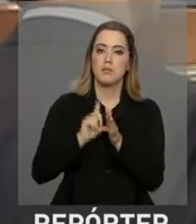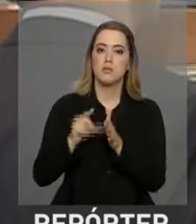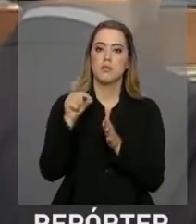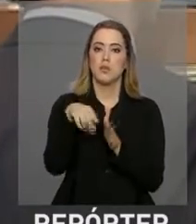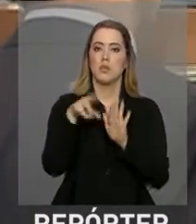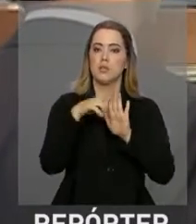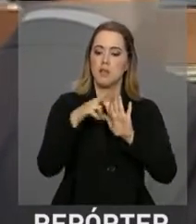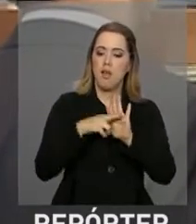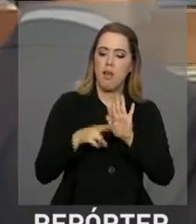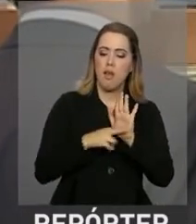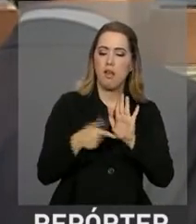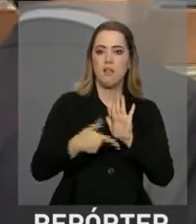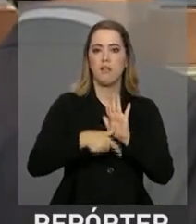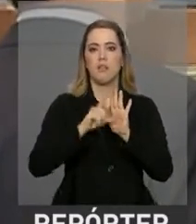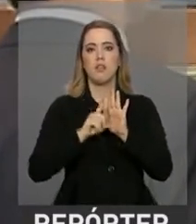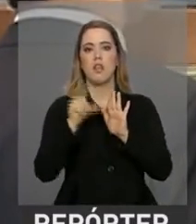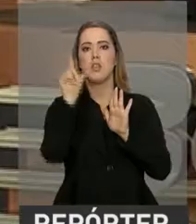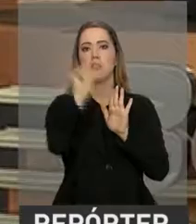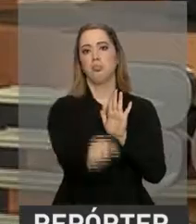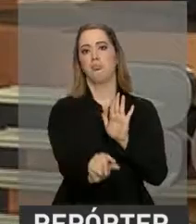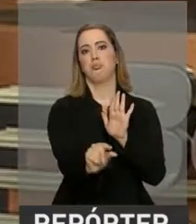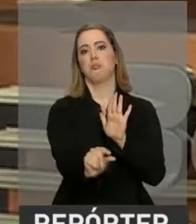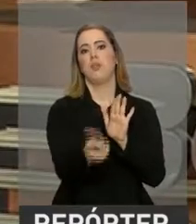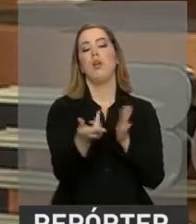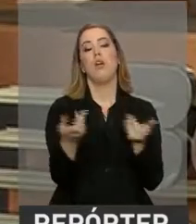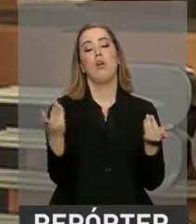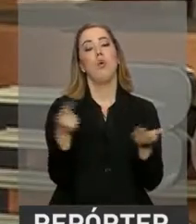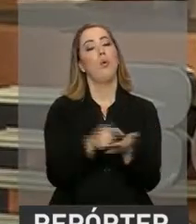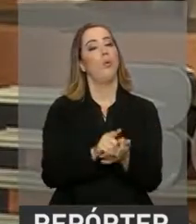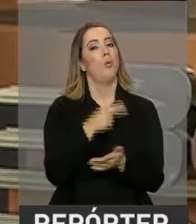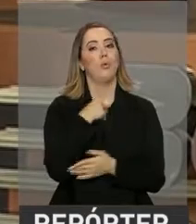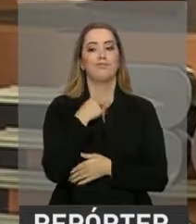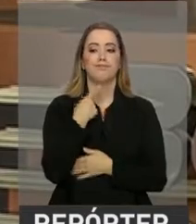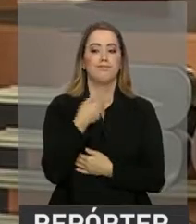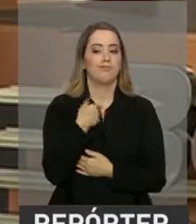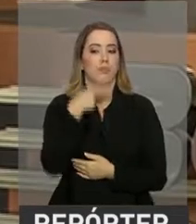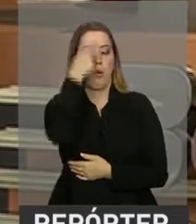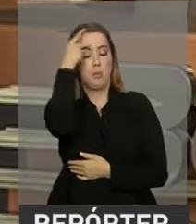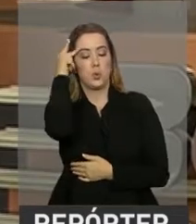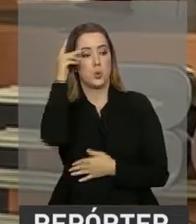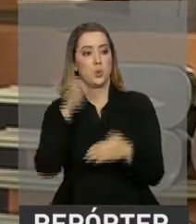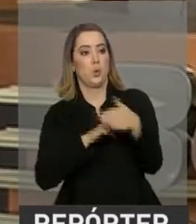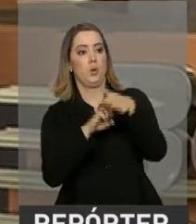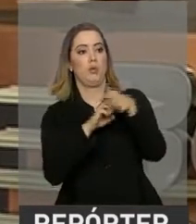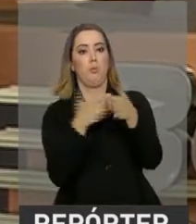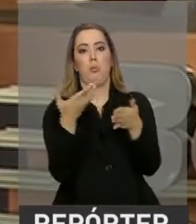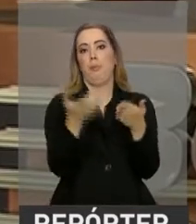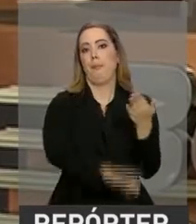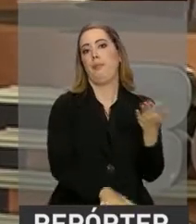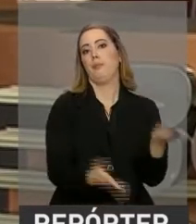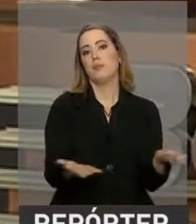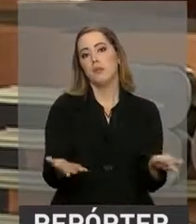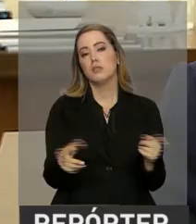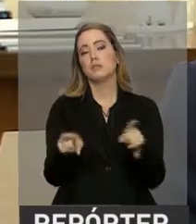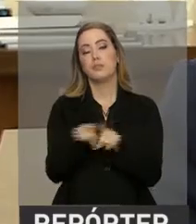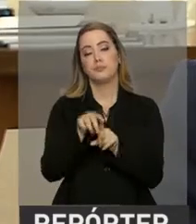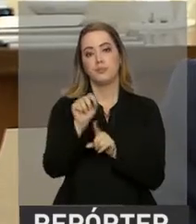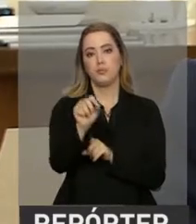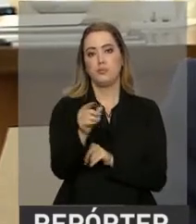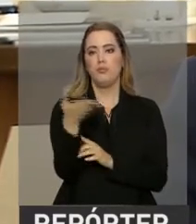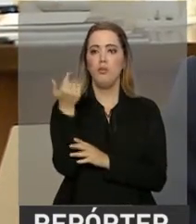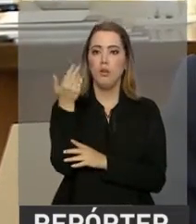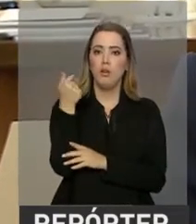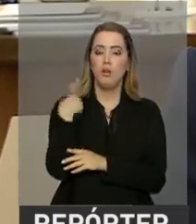contratos eram baseadas na menor tarifa o que não garantia retorno do im cimento afastando o interesse dos investidores do